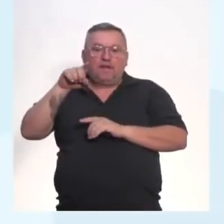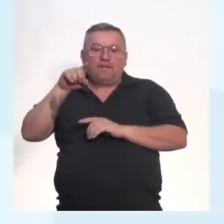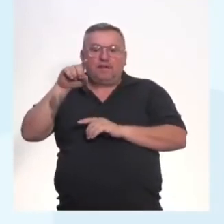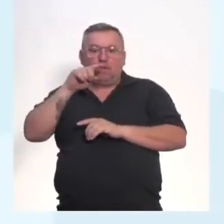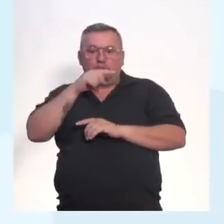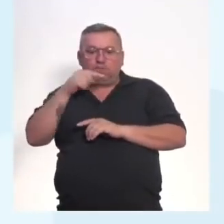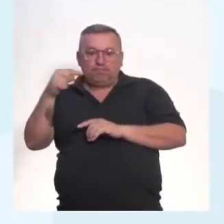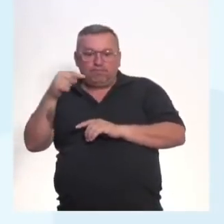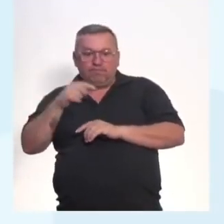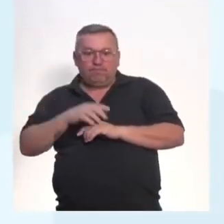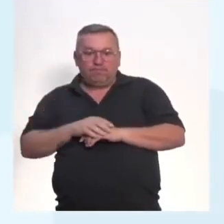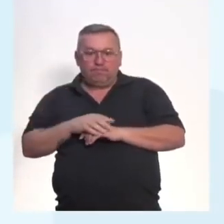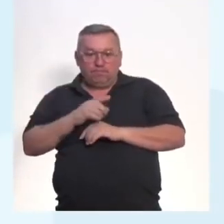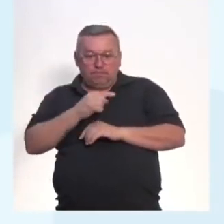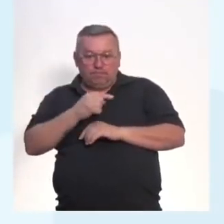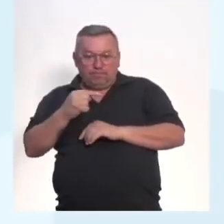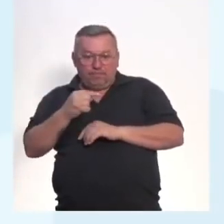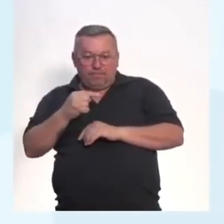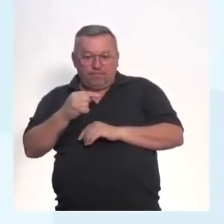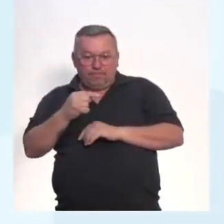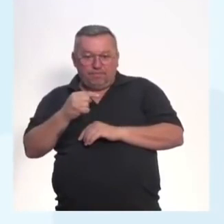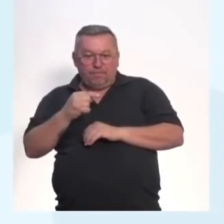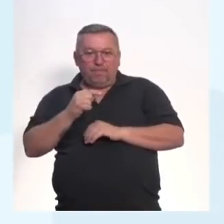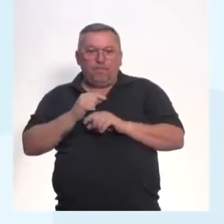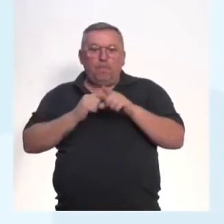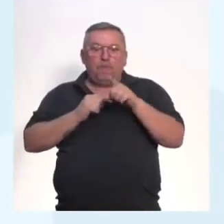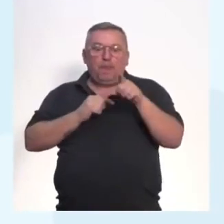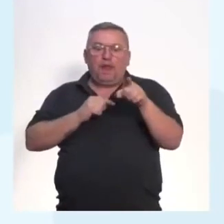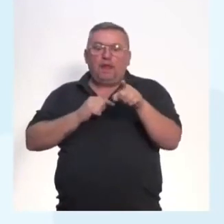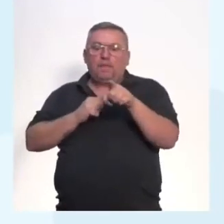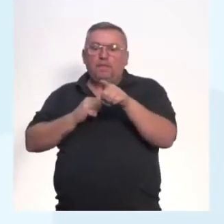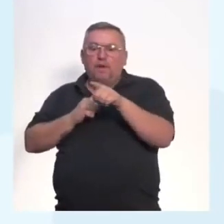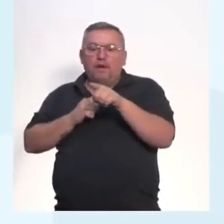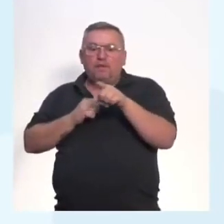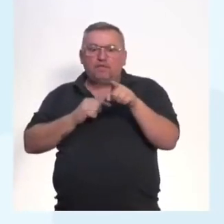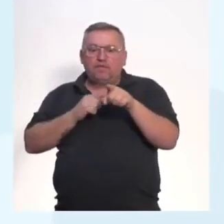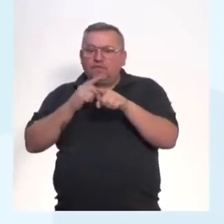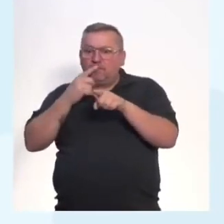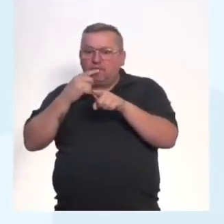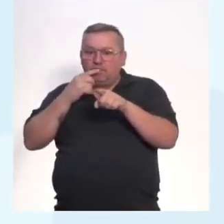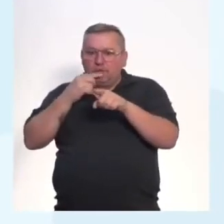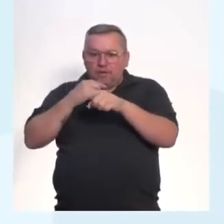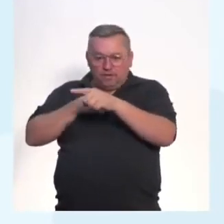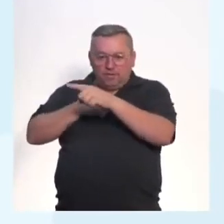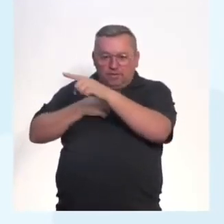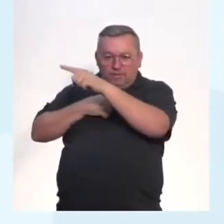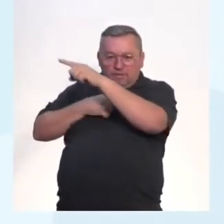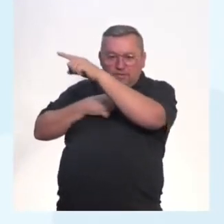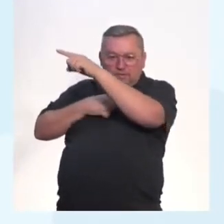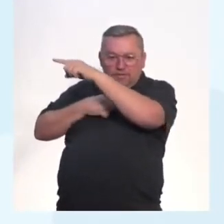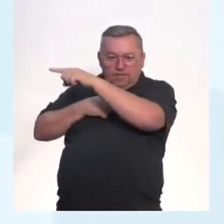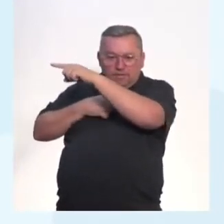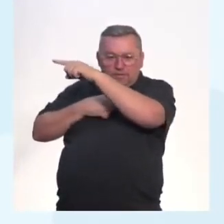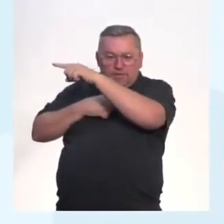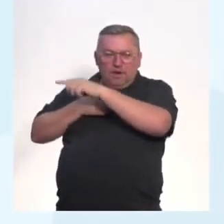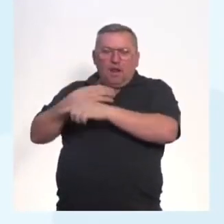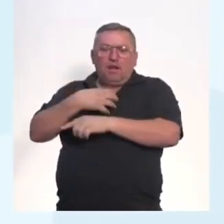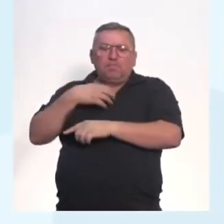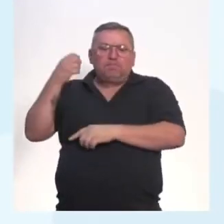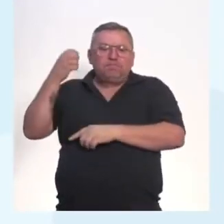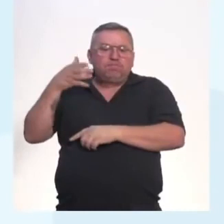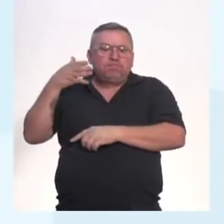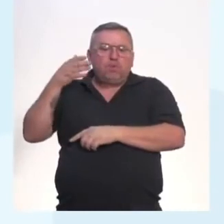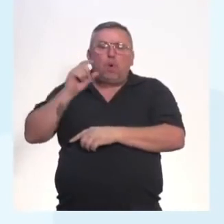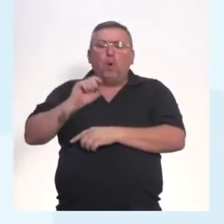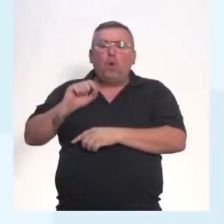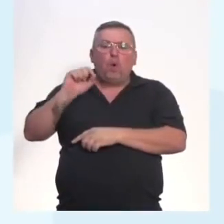certo? Agora, eu quero que vocês falem para mim. Essa parte destacada é um exemplo de discurso o quê? Não vamos dar spoiler,